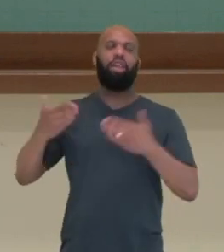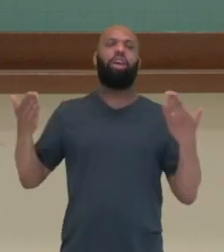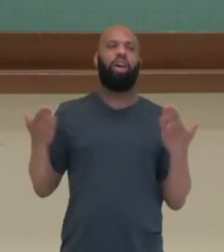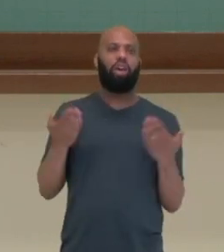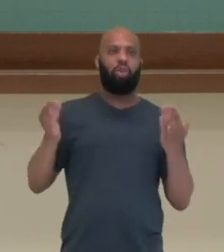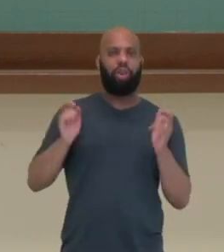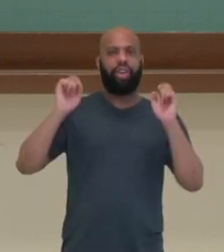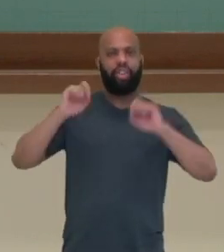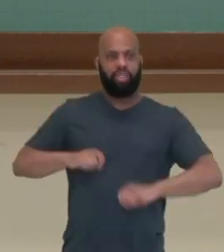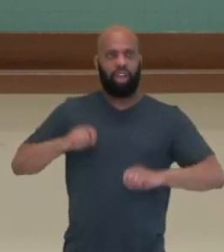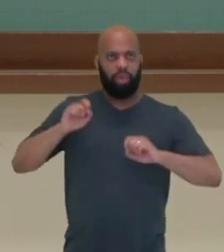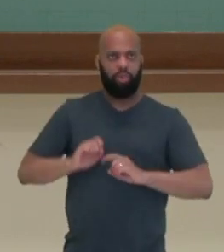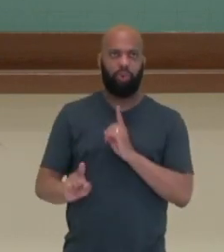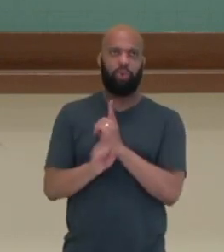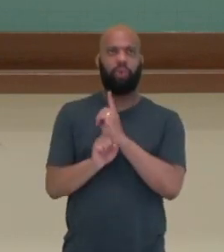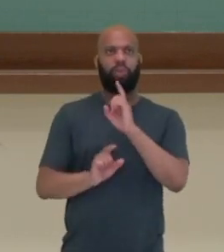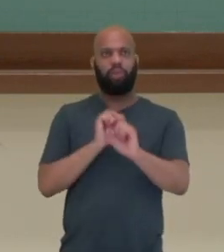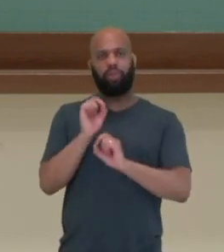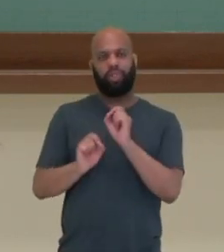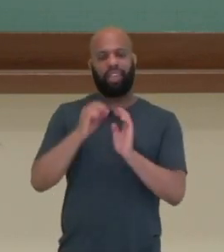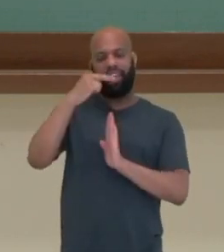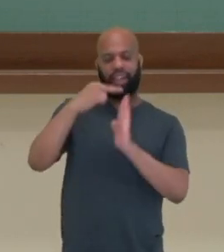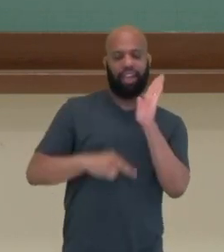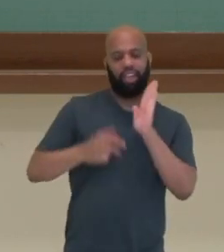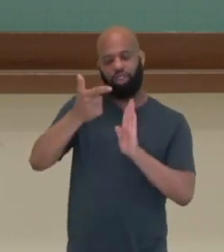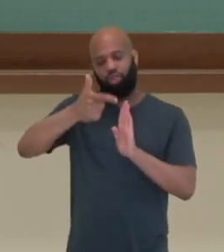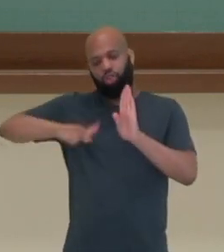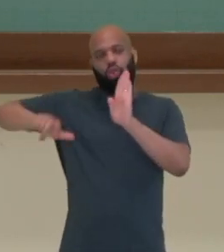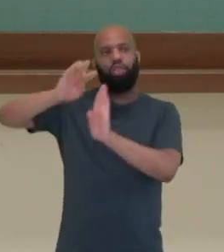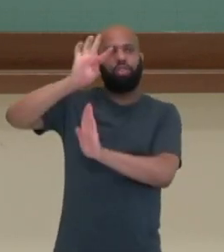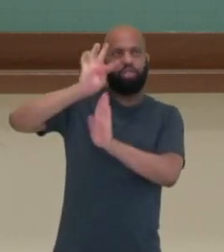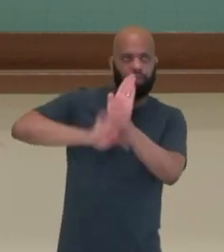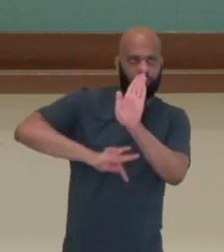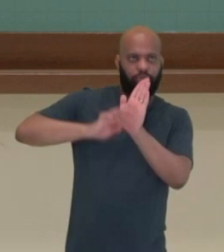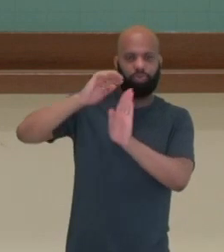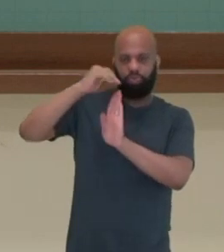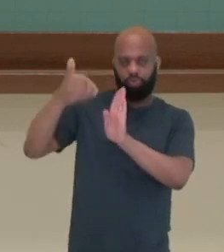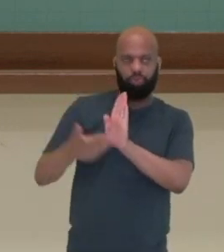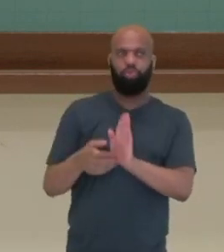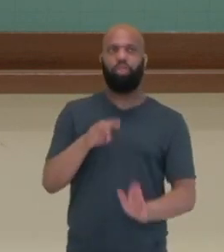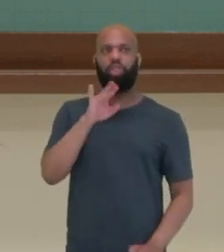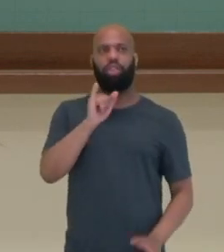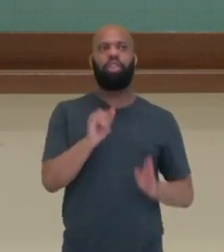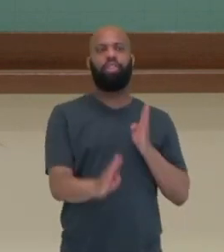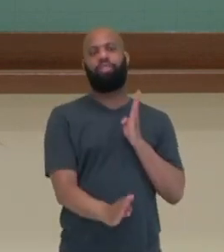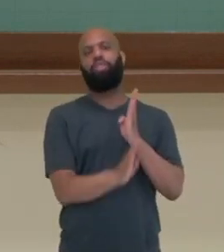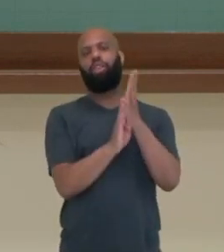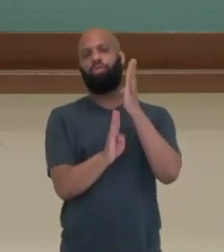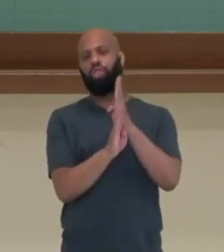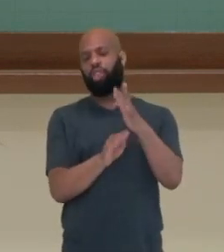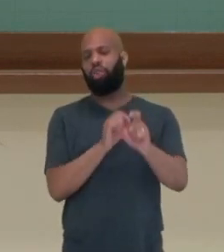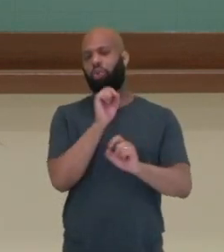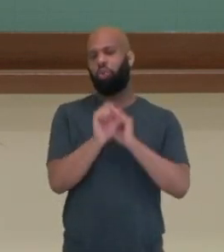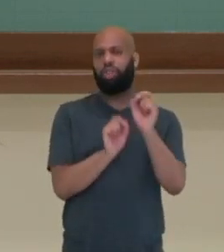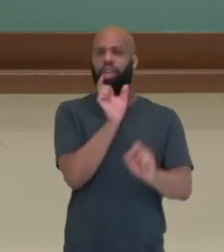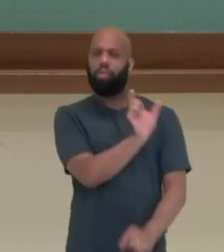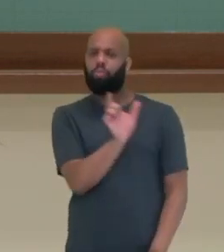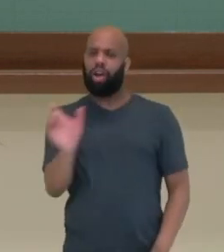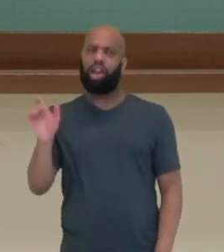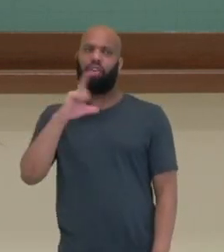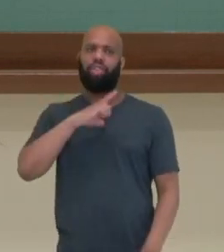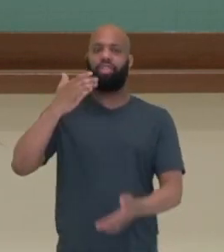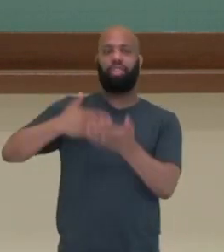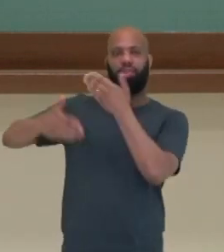subsídios para fazer o quê? Reler aqui o trecho todo e identificar que palavras estão